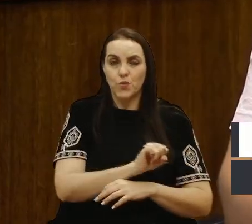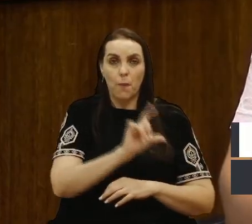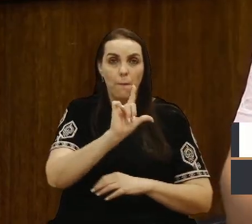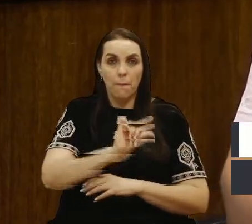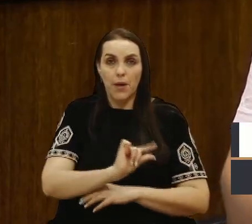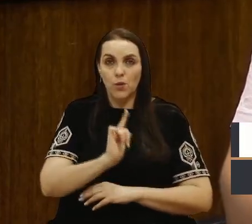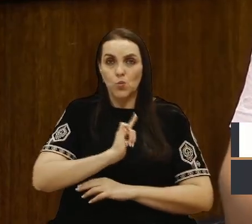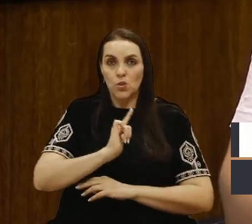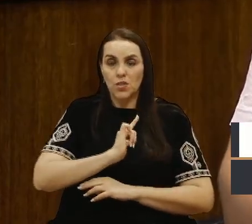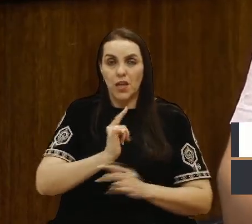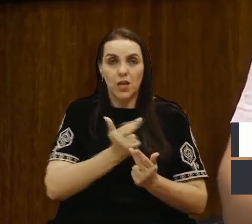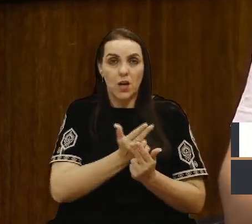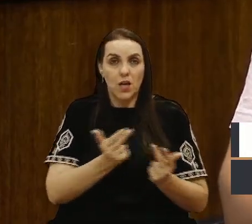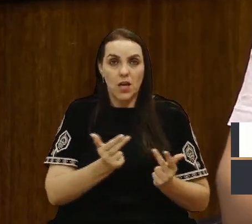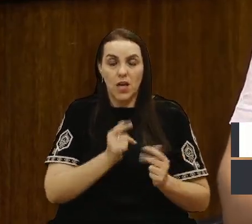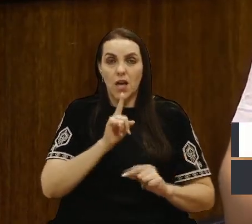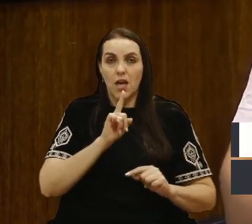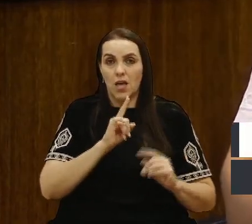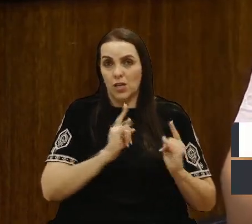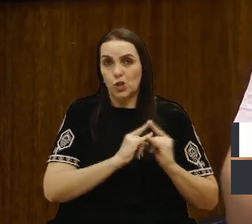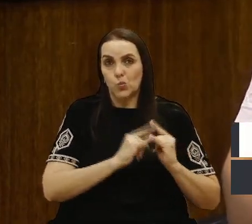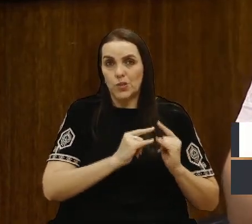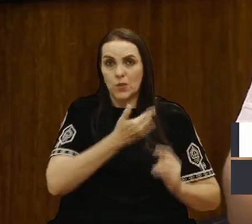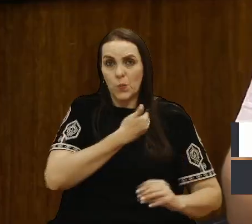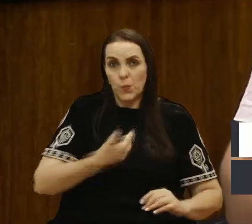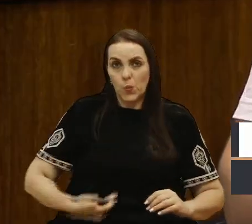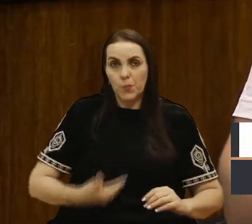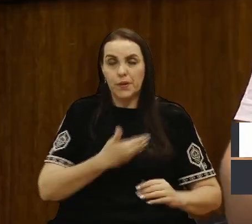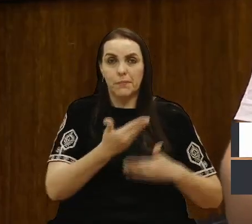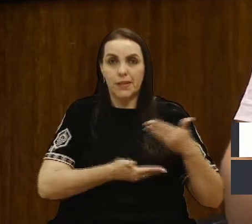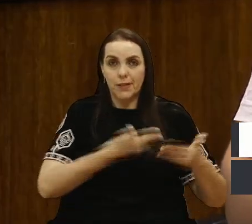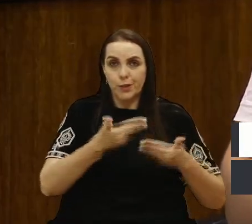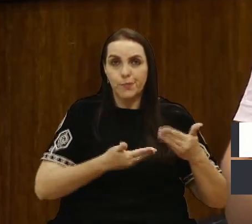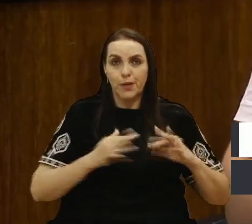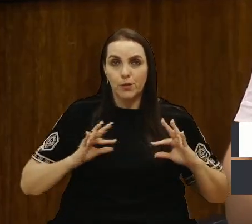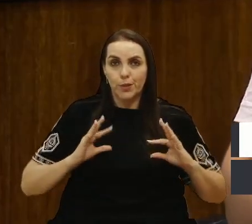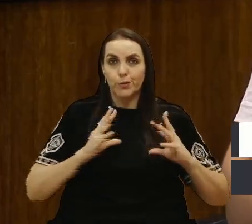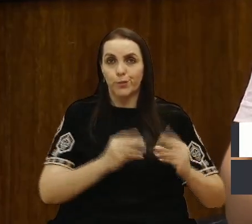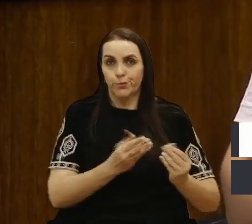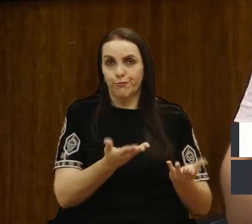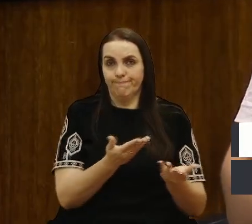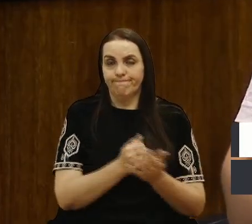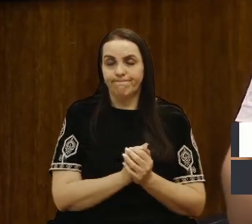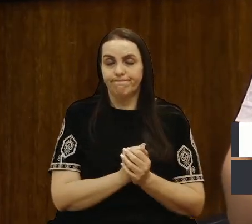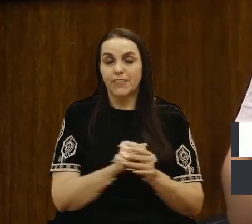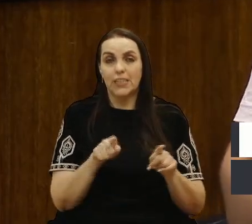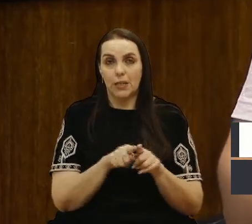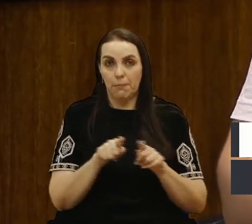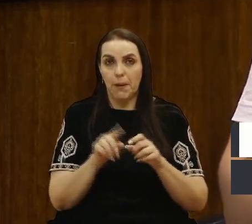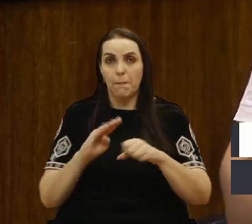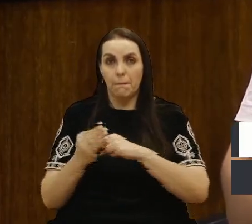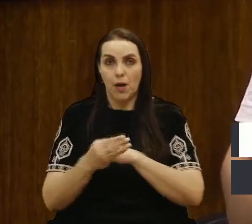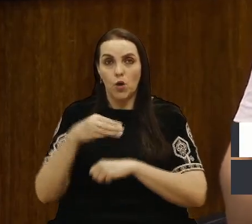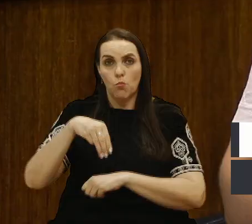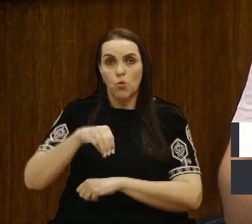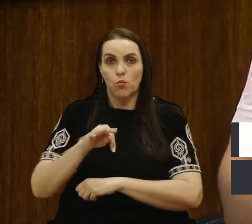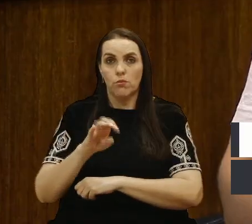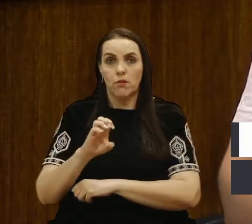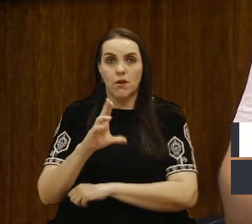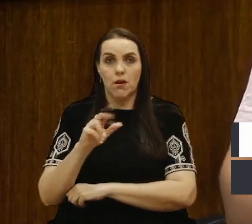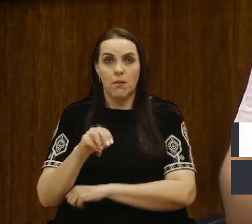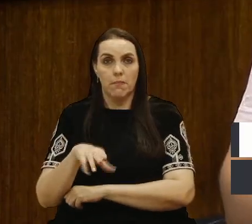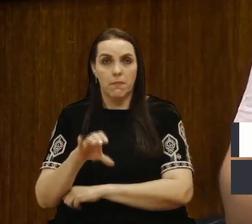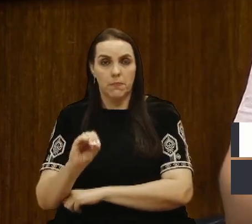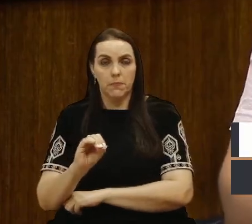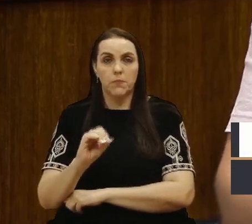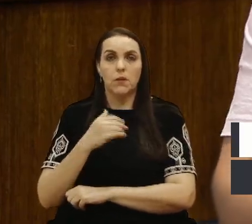tem equipamentos públicos. Isso, né, a gente está falando de tudo. E, inclusive, do Monte Carmelo, semana passada propus um